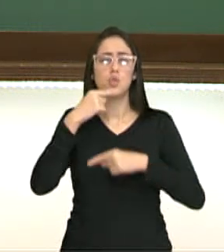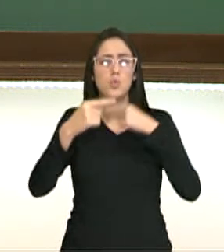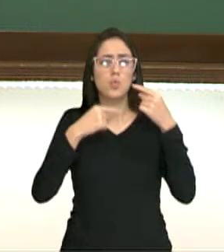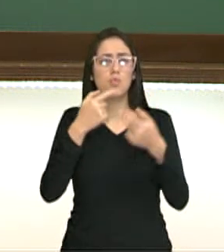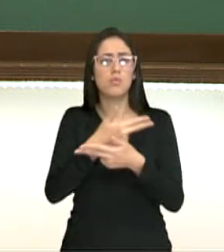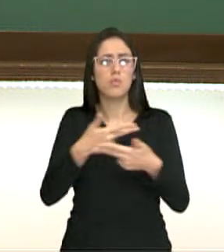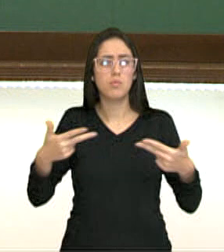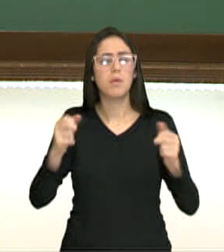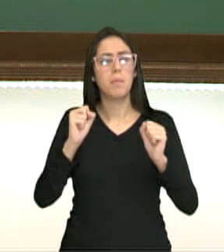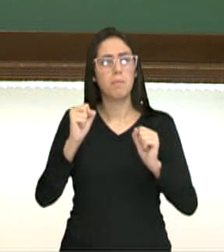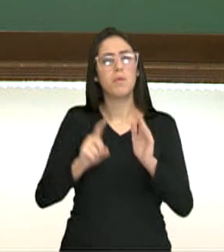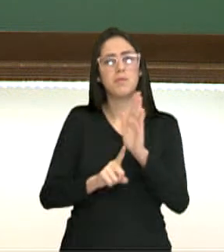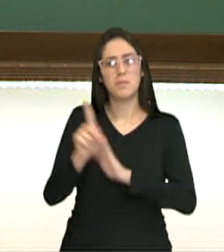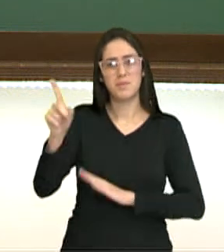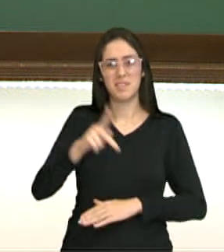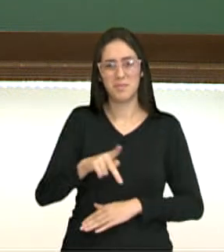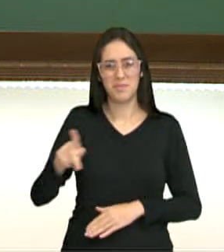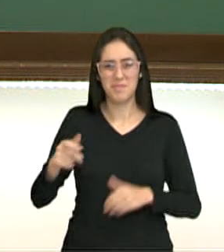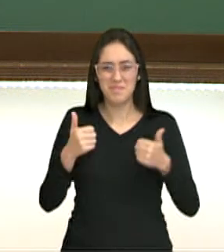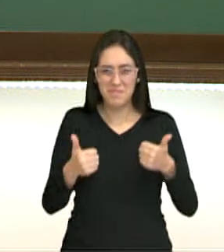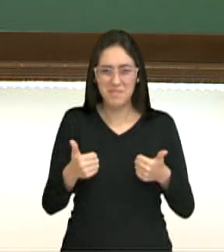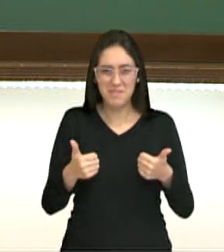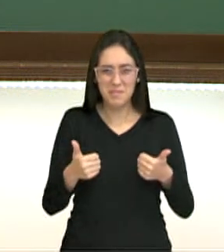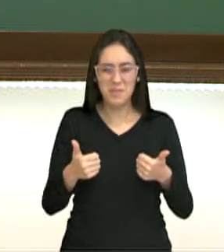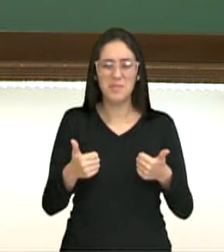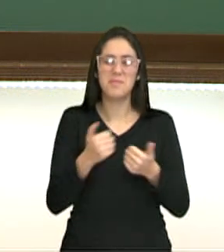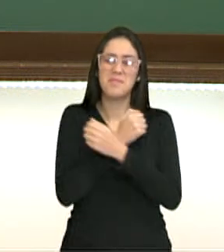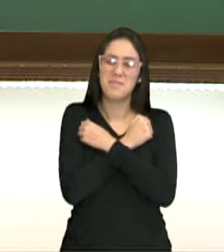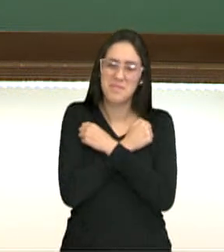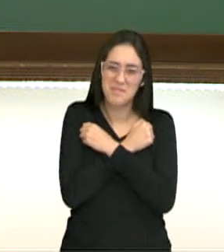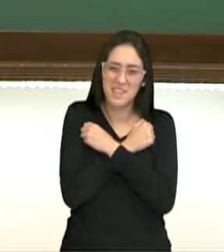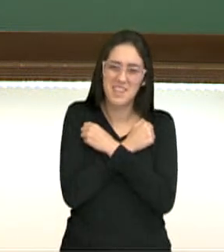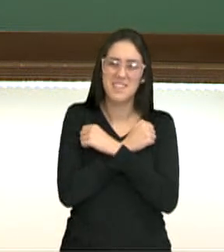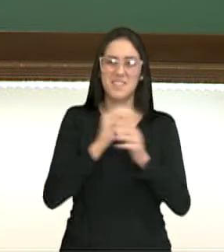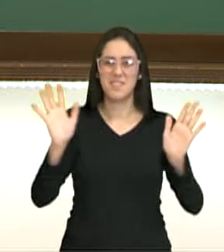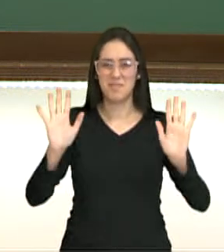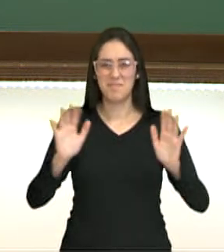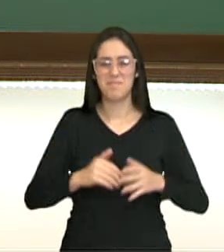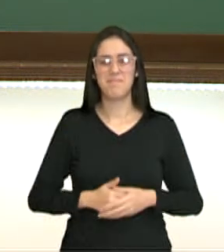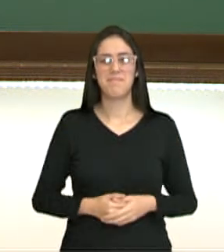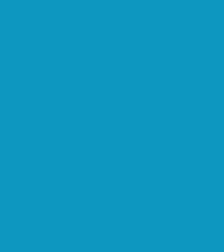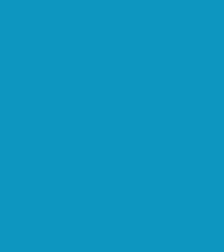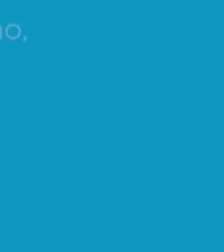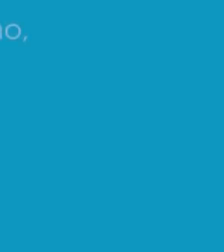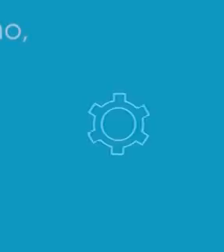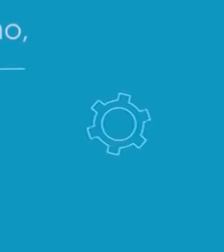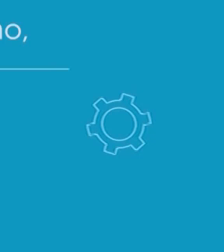dúvida, pergunte para o seu mestre. Tá bom? Um abraço e até a próxima.